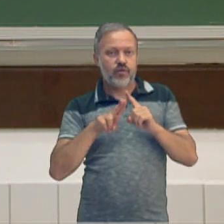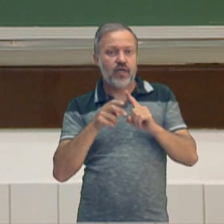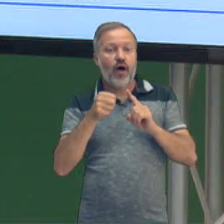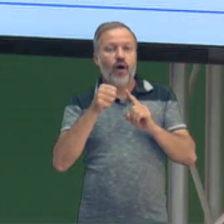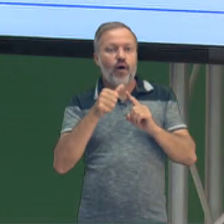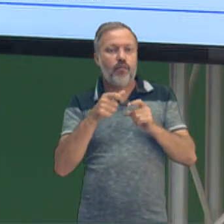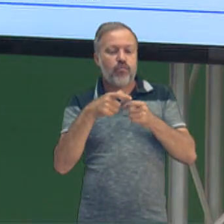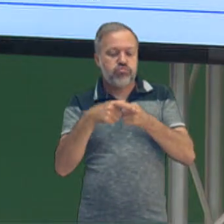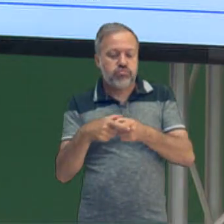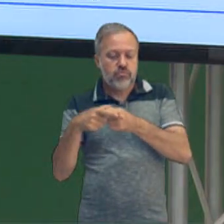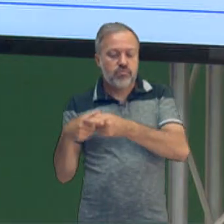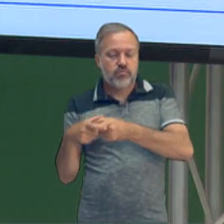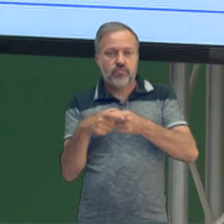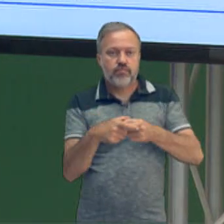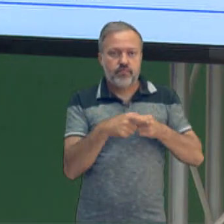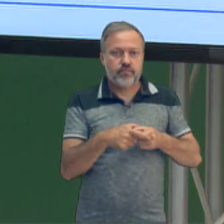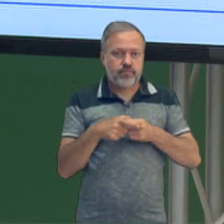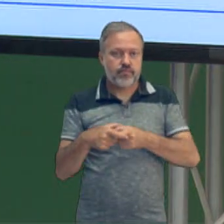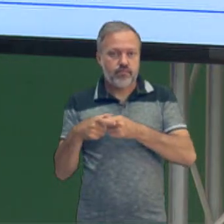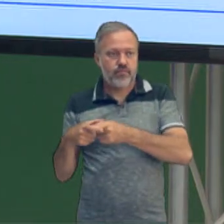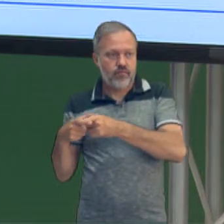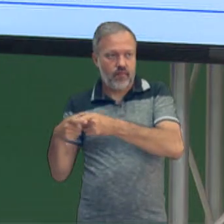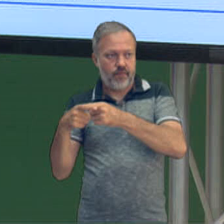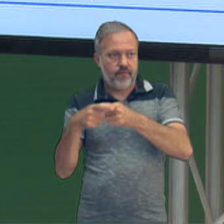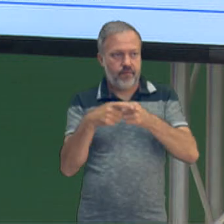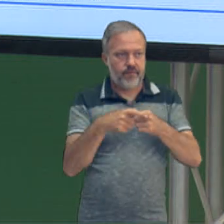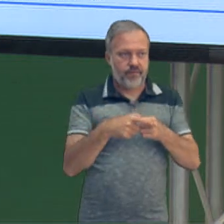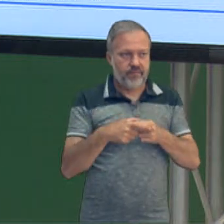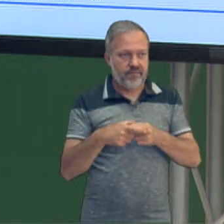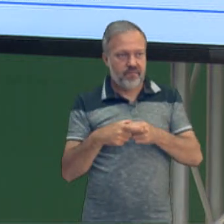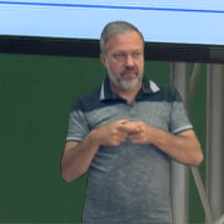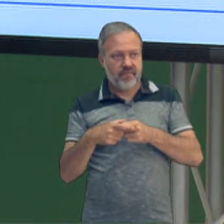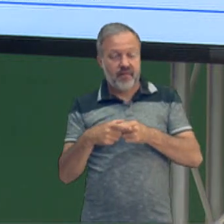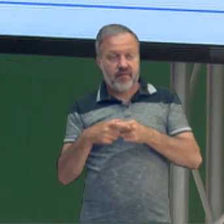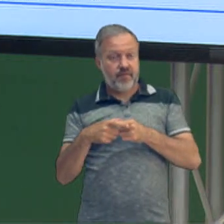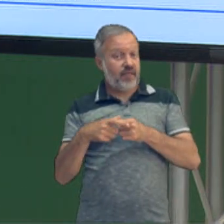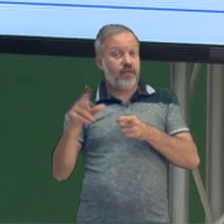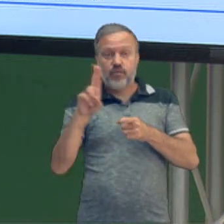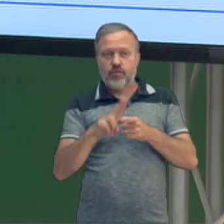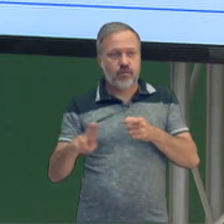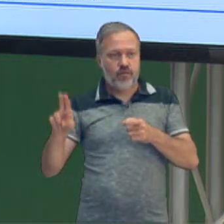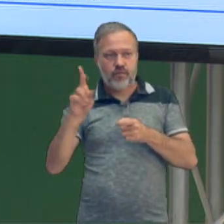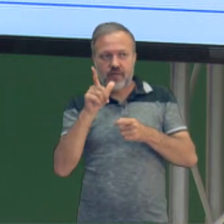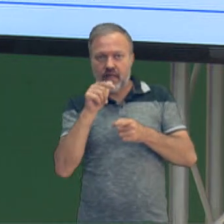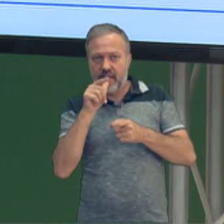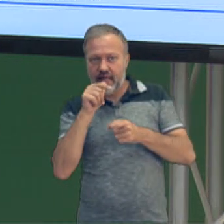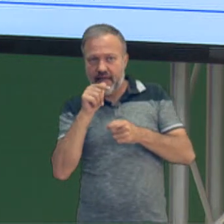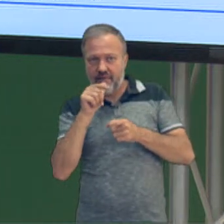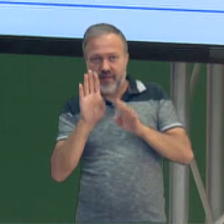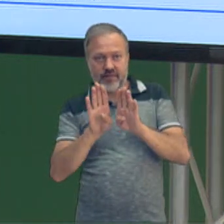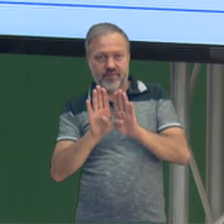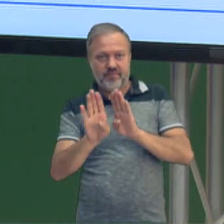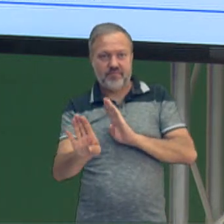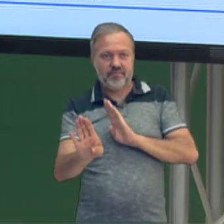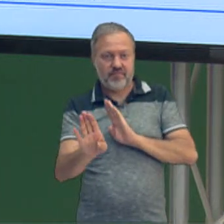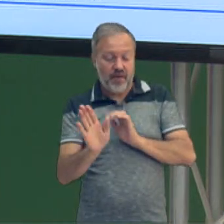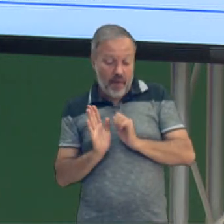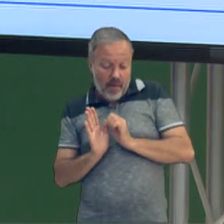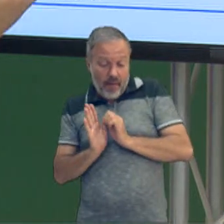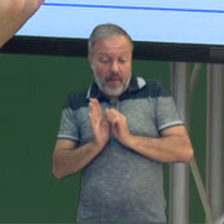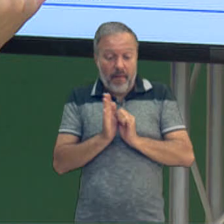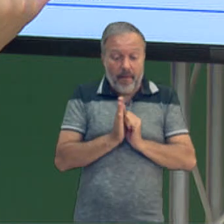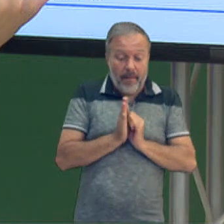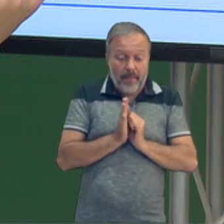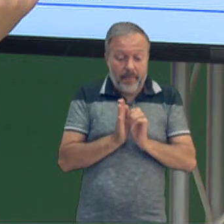caso dos carboidratos, quando é armazenado, sempre tem água junto. Aqui não. Então, eles não gostam de água. Então, eles podem